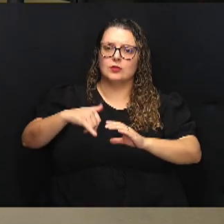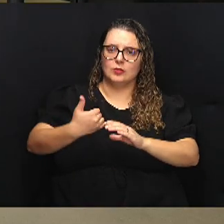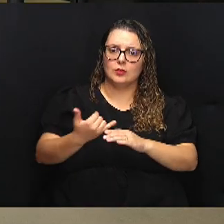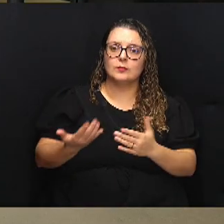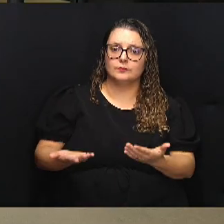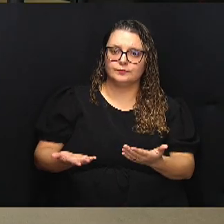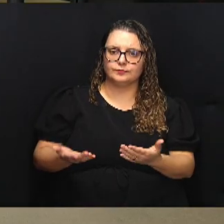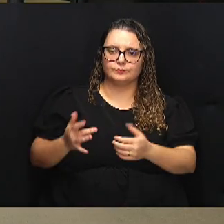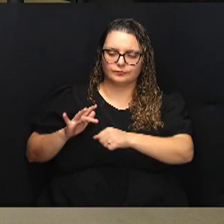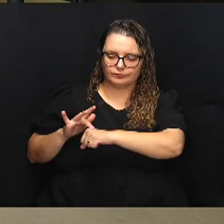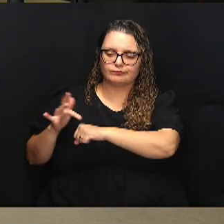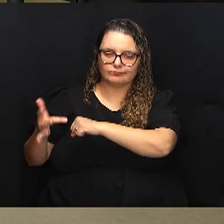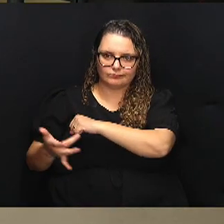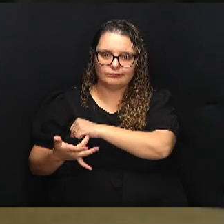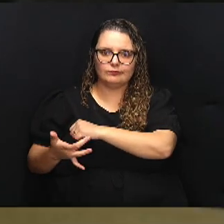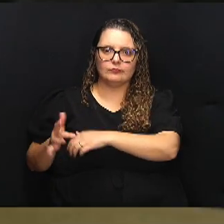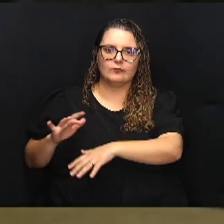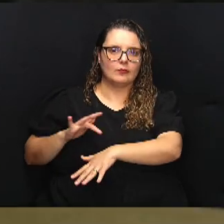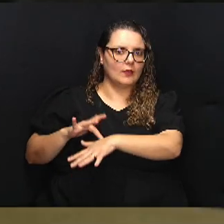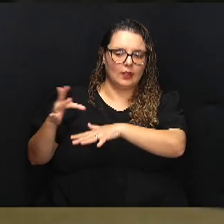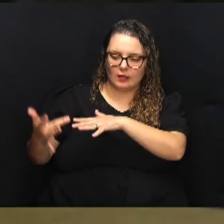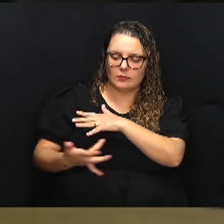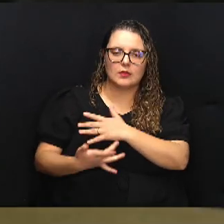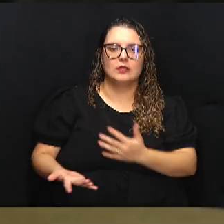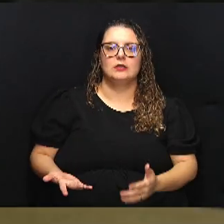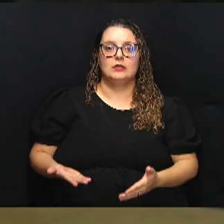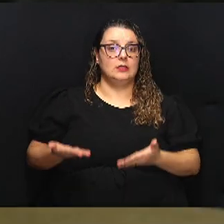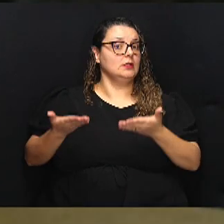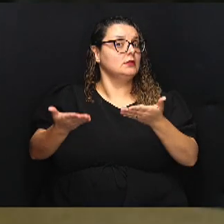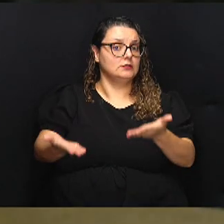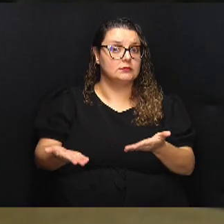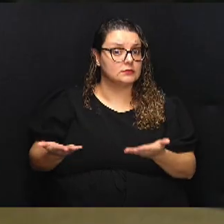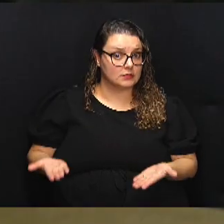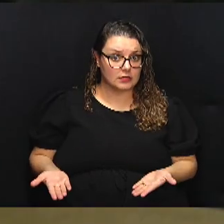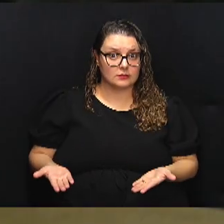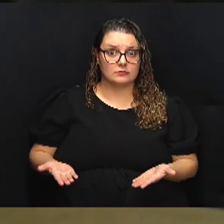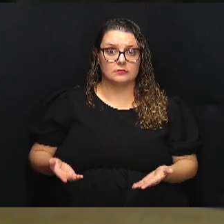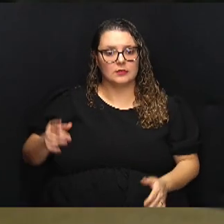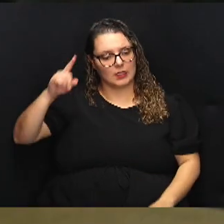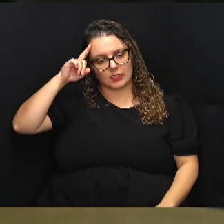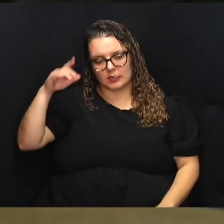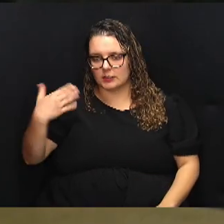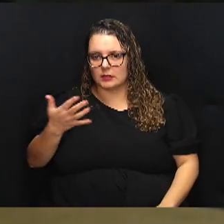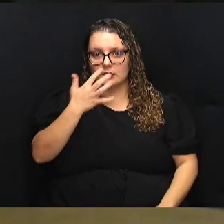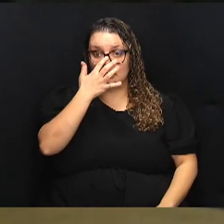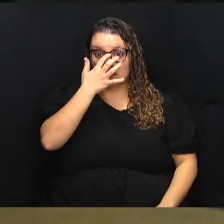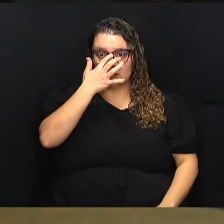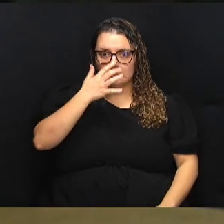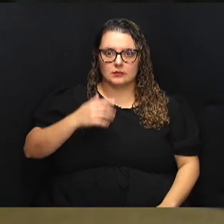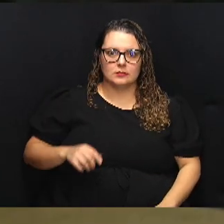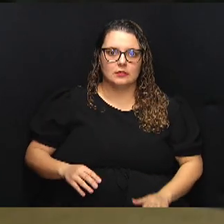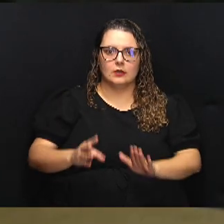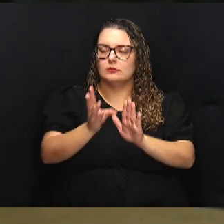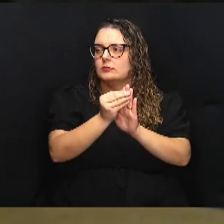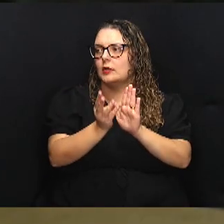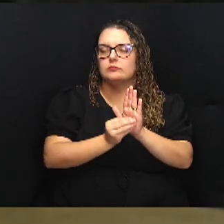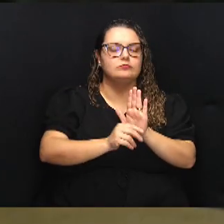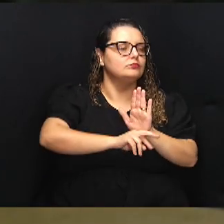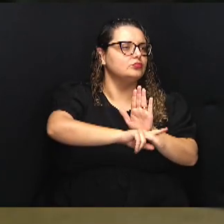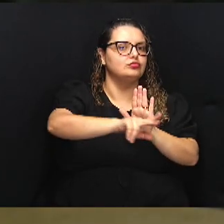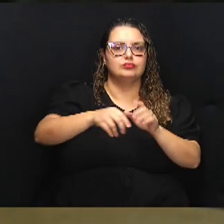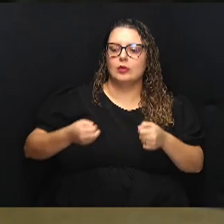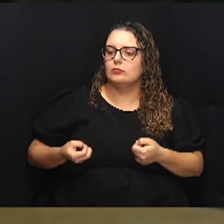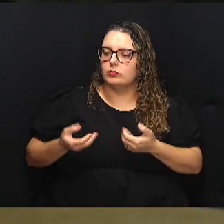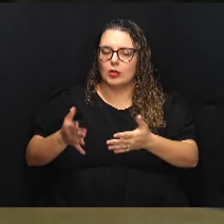a rede social, a internet em si, ela tá aí. E cada dia que passa são conteúdos e conteúdos jogados